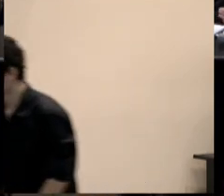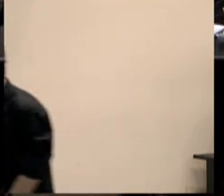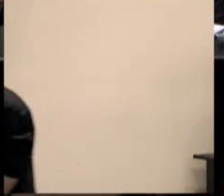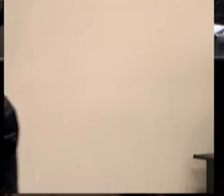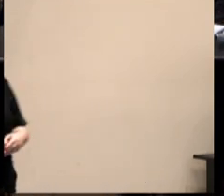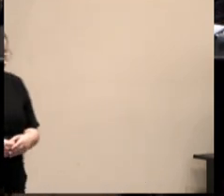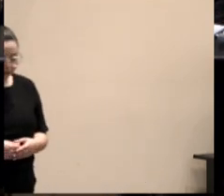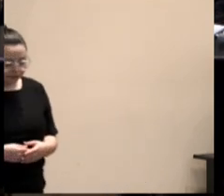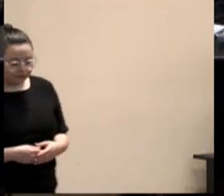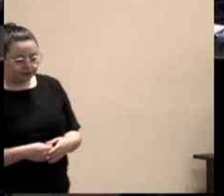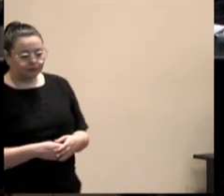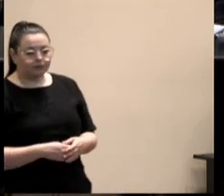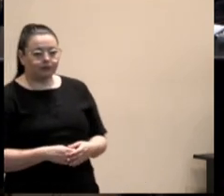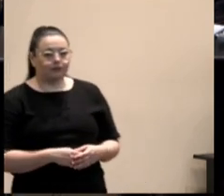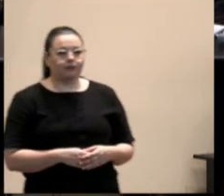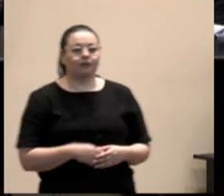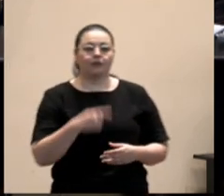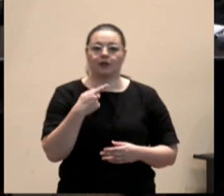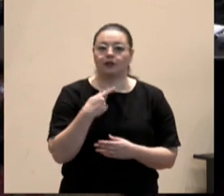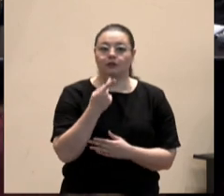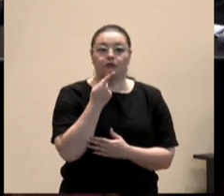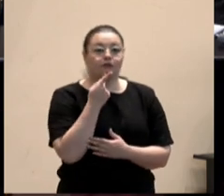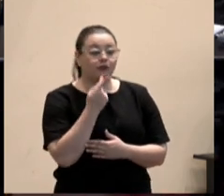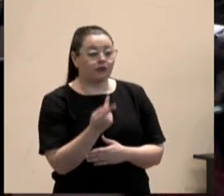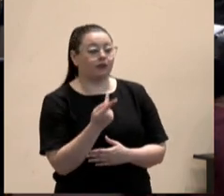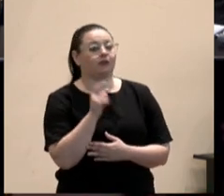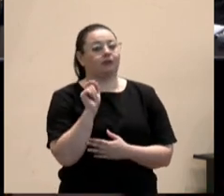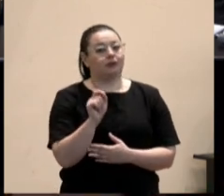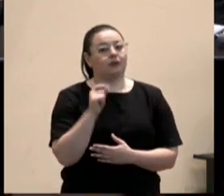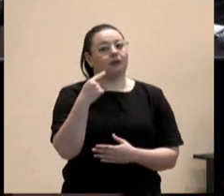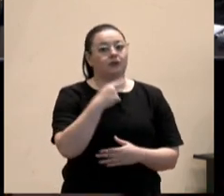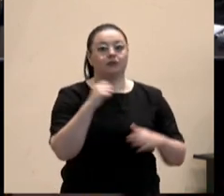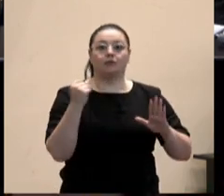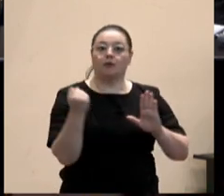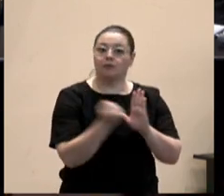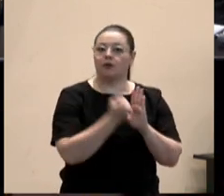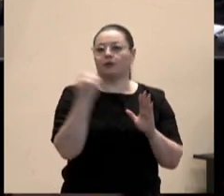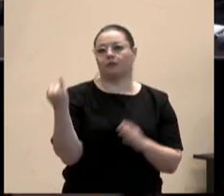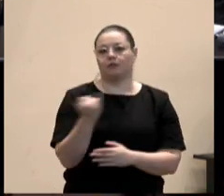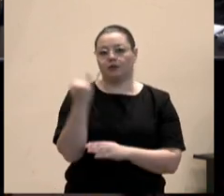que foi um marco importante a Lei